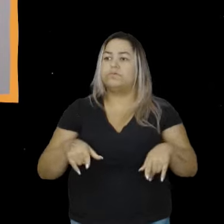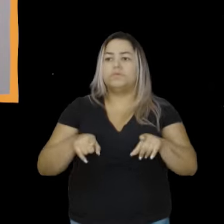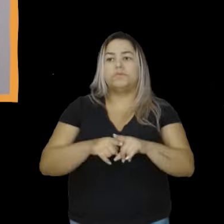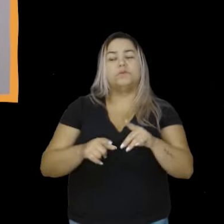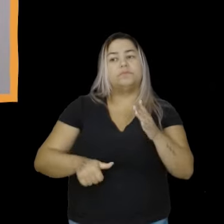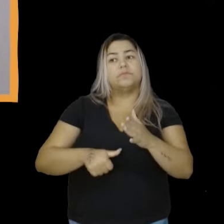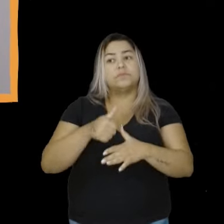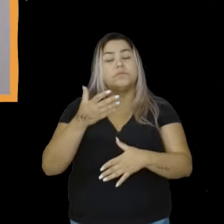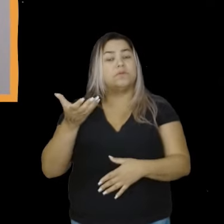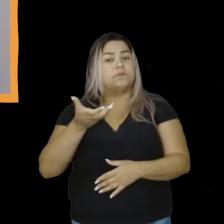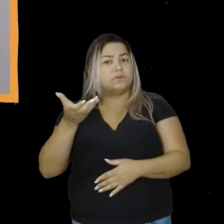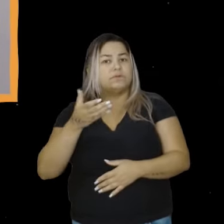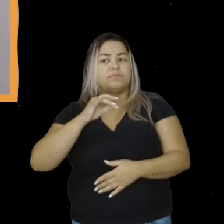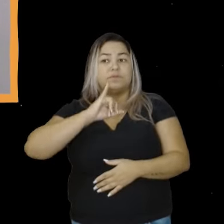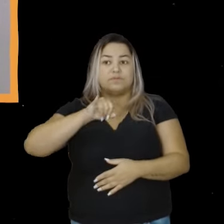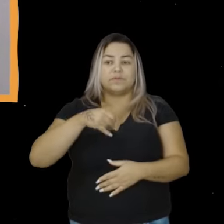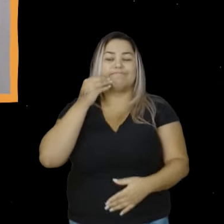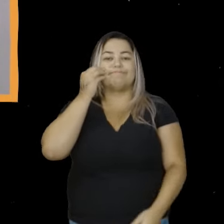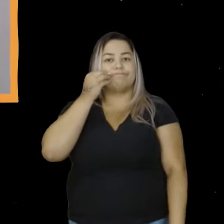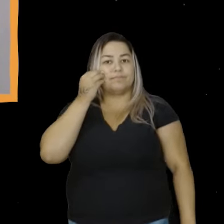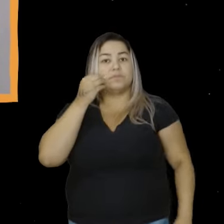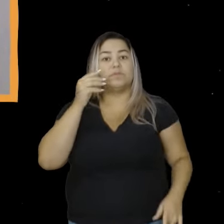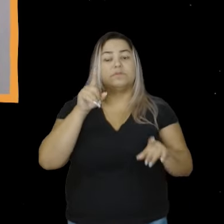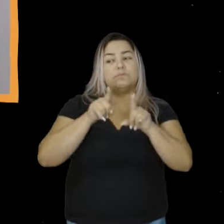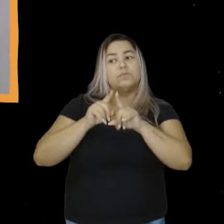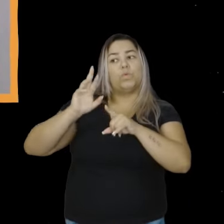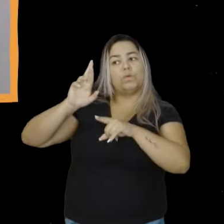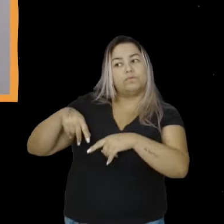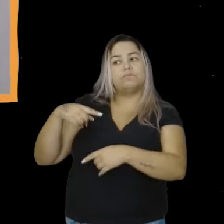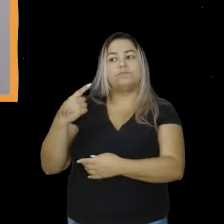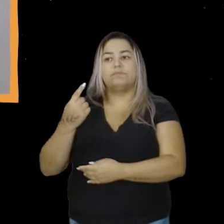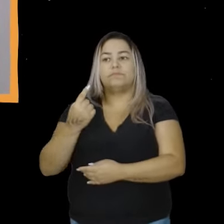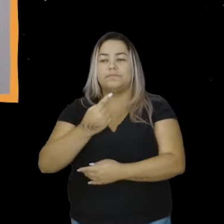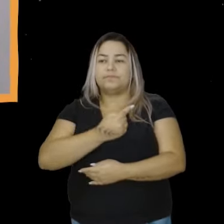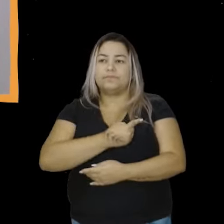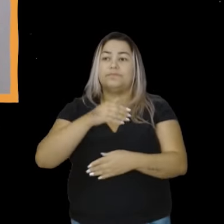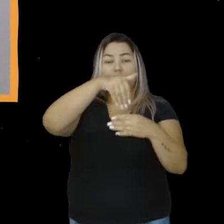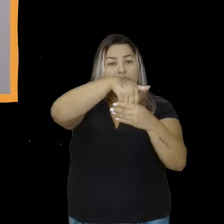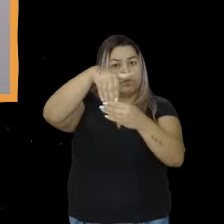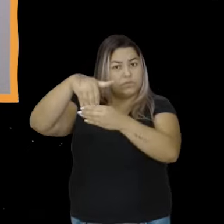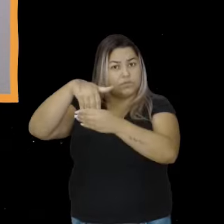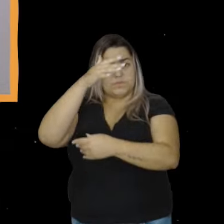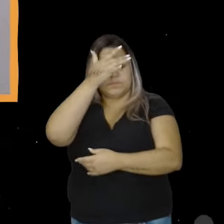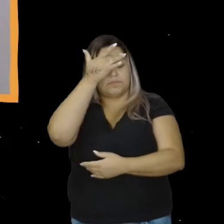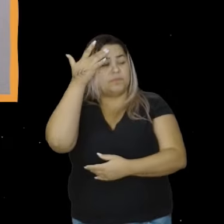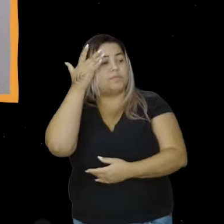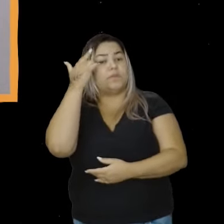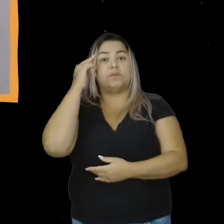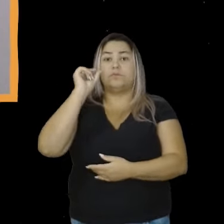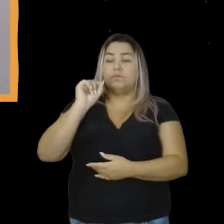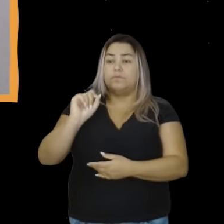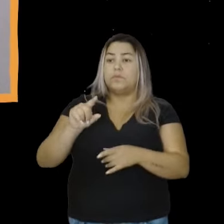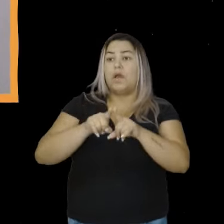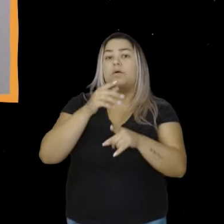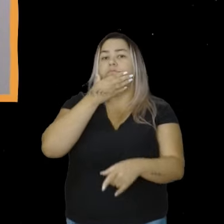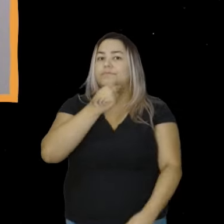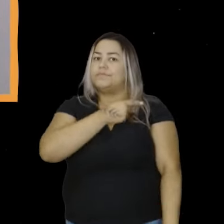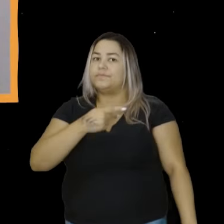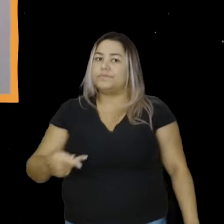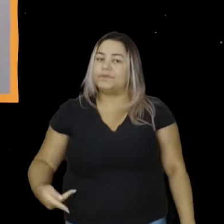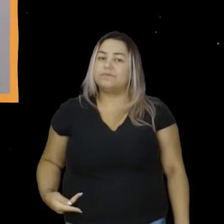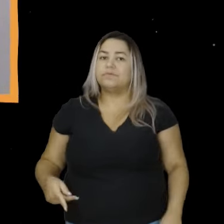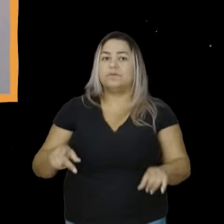mas eu queria aproveitar a sua experiência para uma reflexão com a gente. Na eleição, as pessoas pensam muito mais no voto para presidente, para